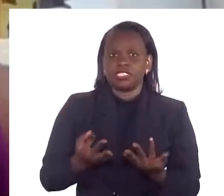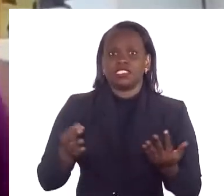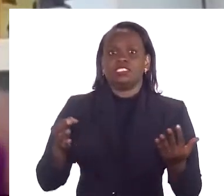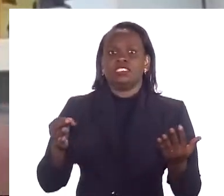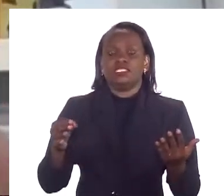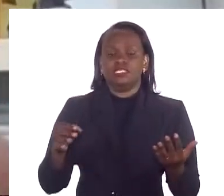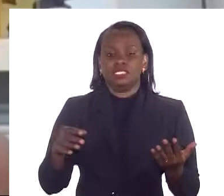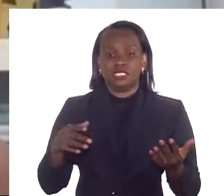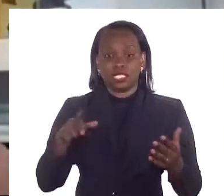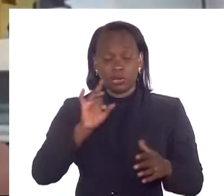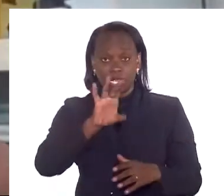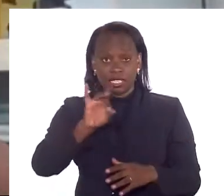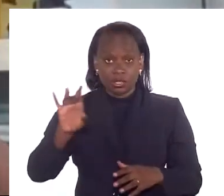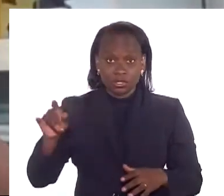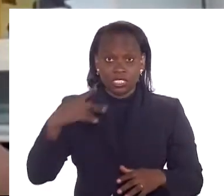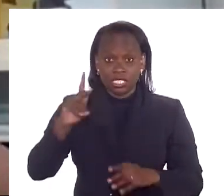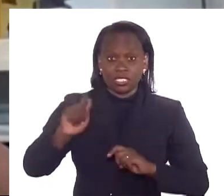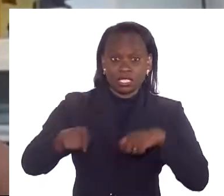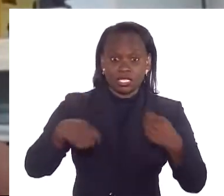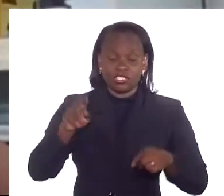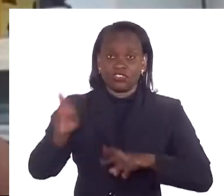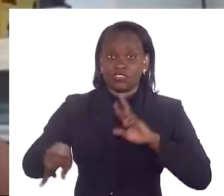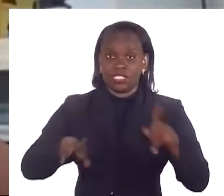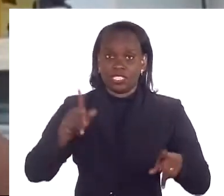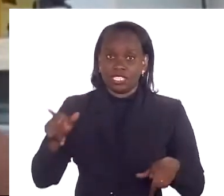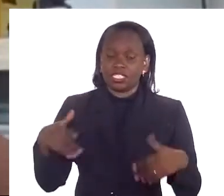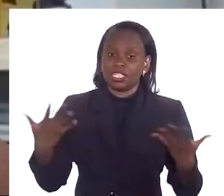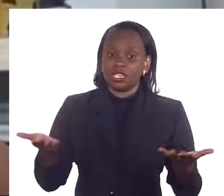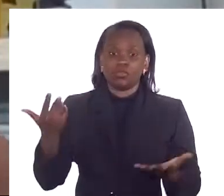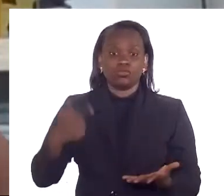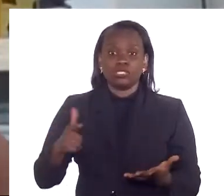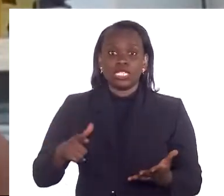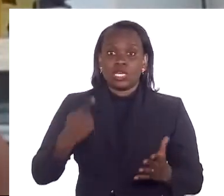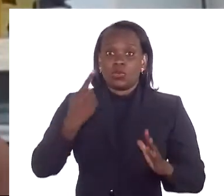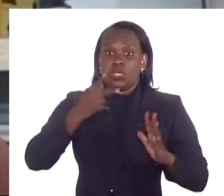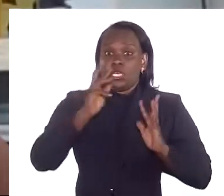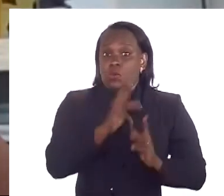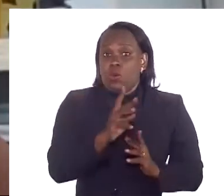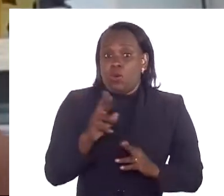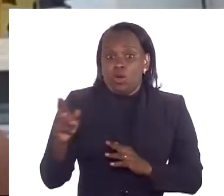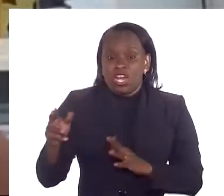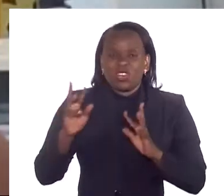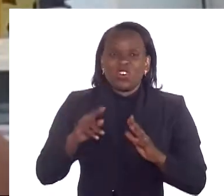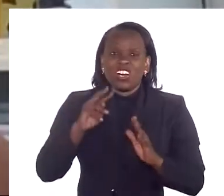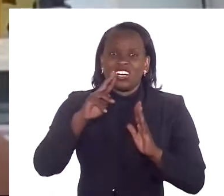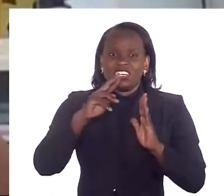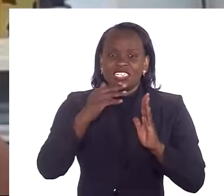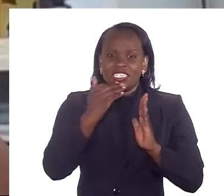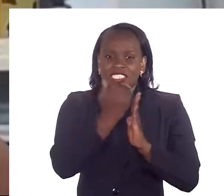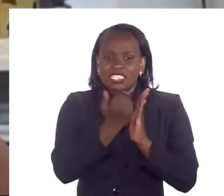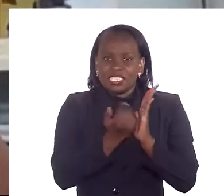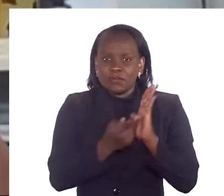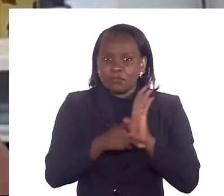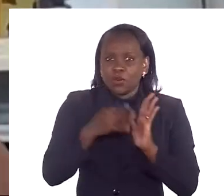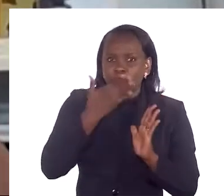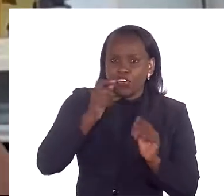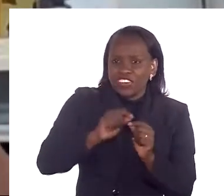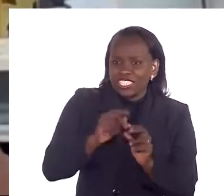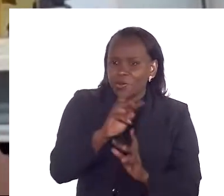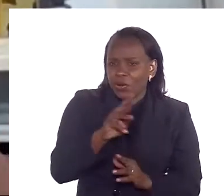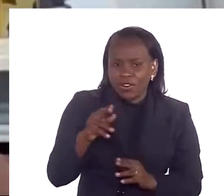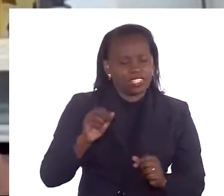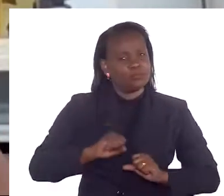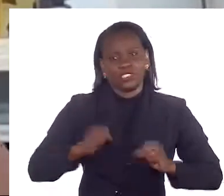né, e cada um desses componentes vai ser diferente. Então, não existe a receita de bolo para o processo de escolarização da pessoa com